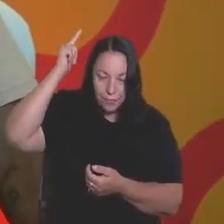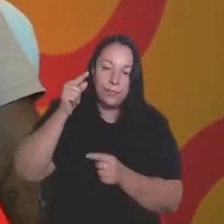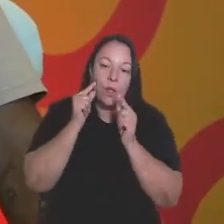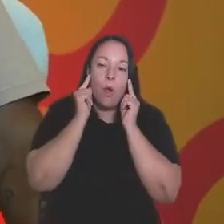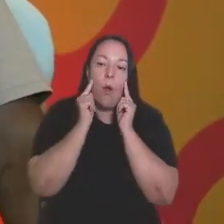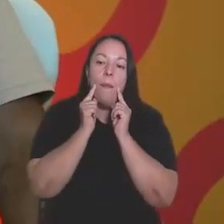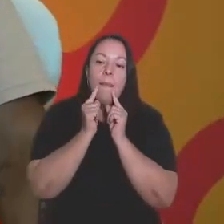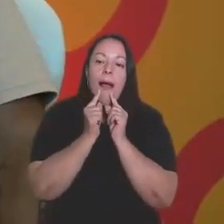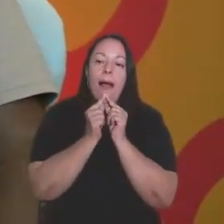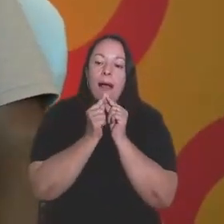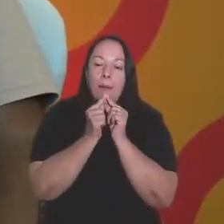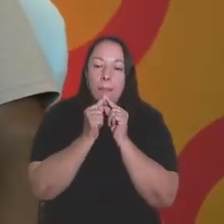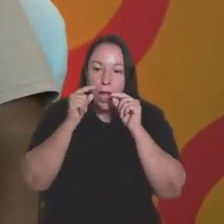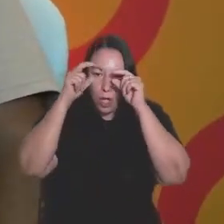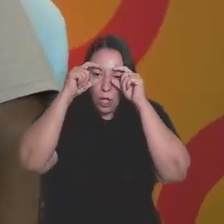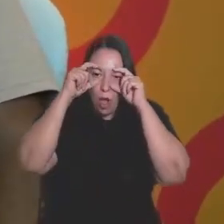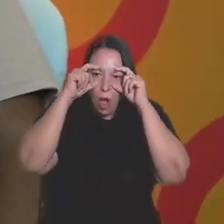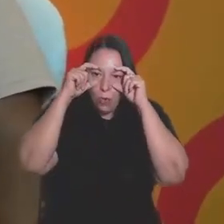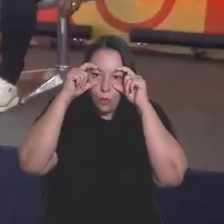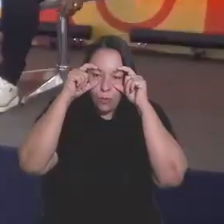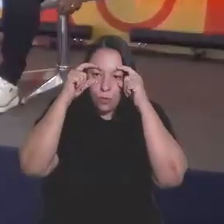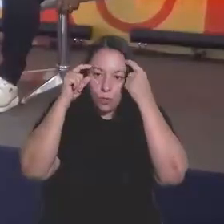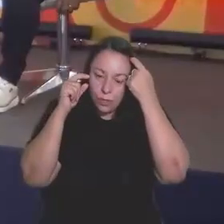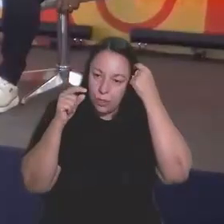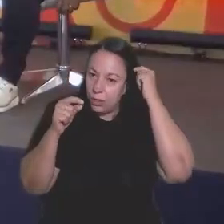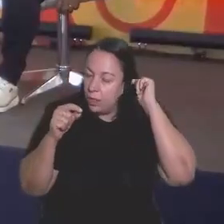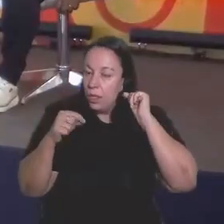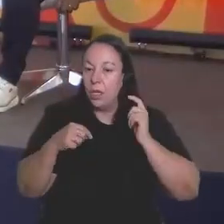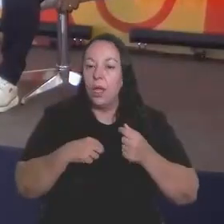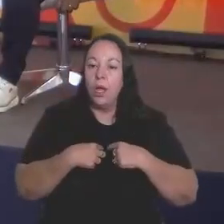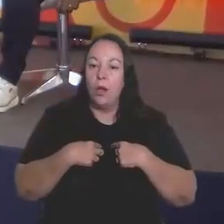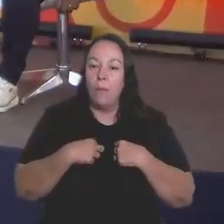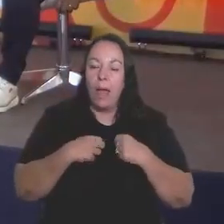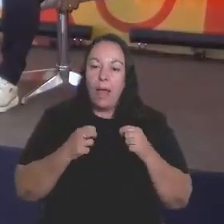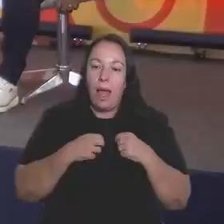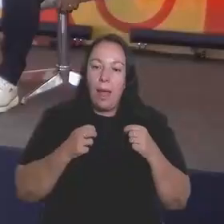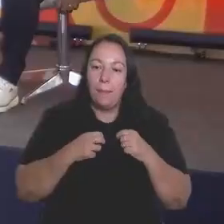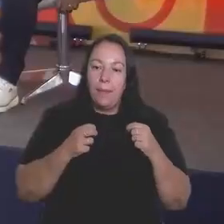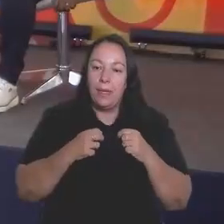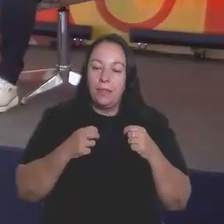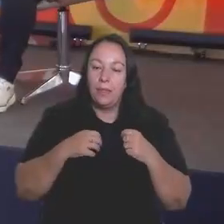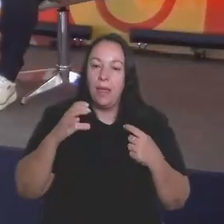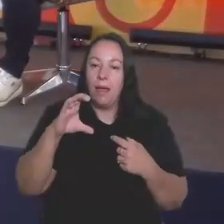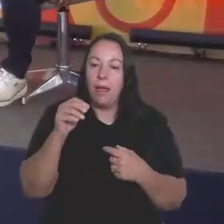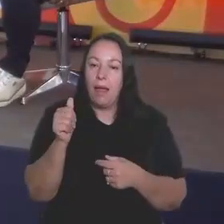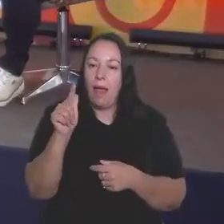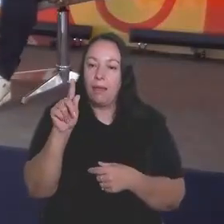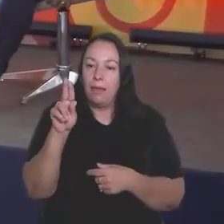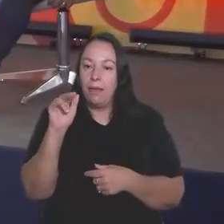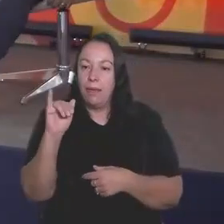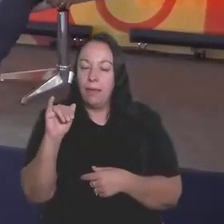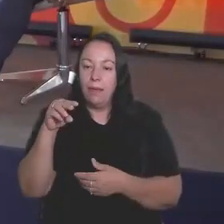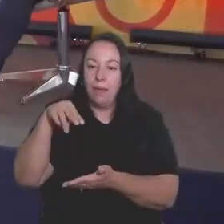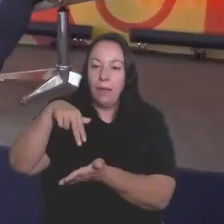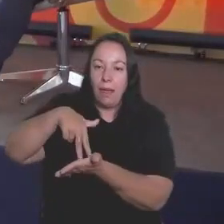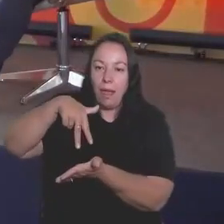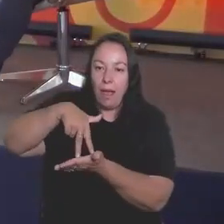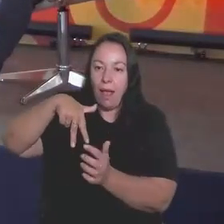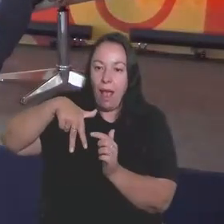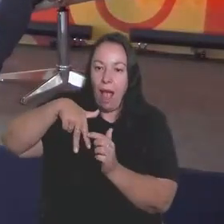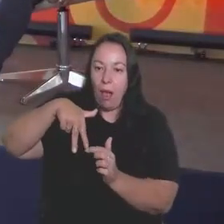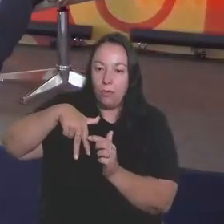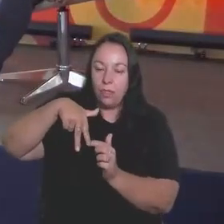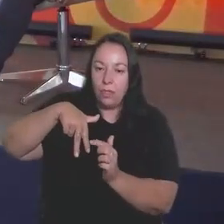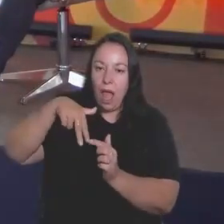escuro. Ele traja camisa bege e calça azul escuro. Usa óculos redondos de aro fino preto. Leva no pescoço o crachá